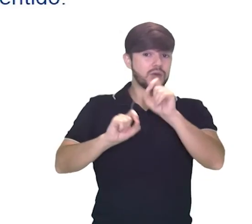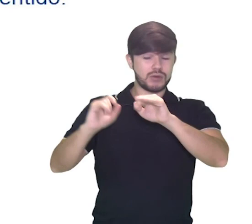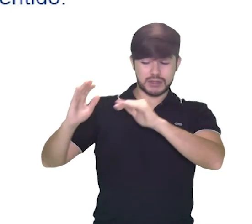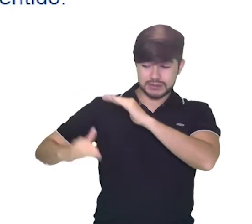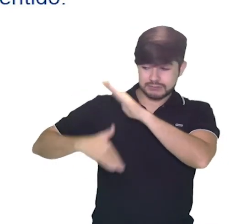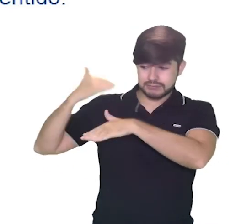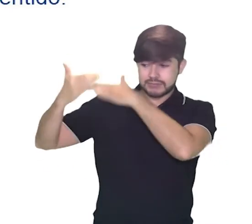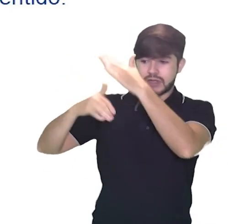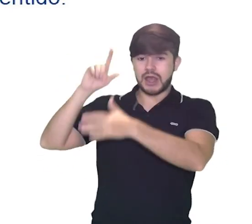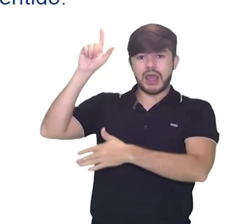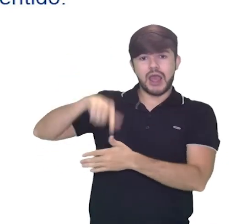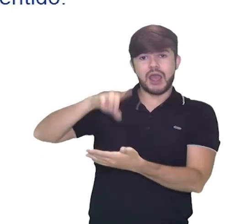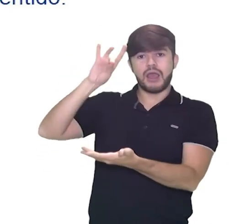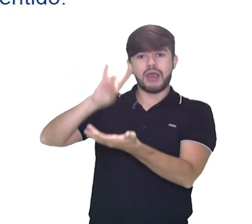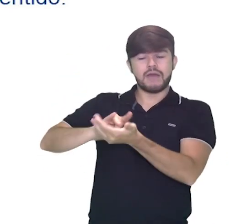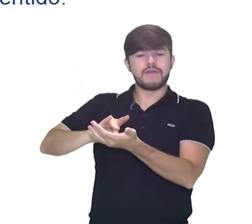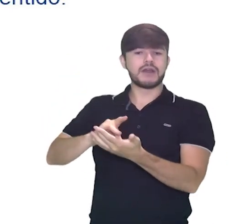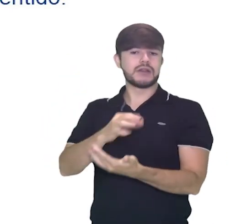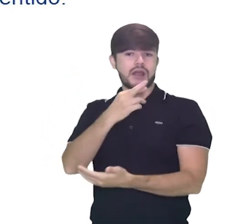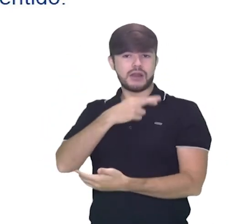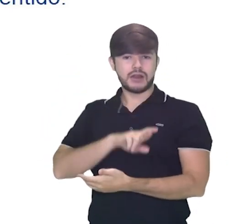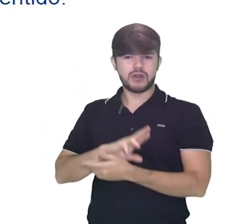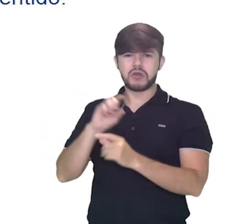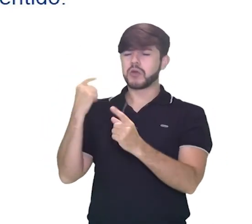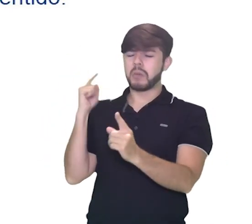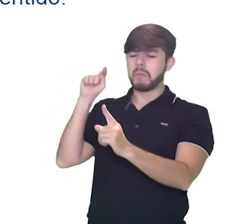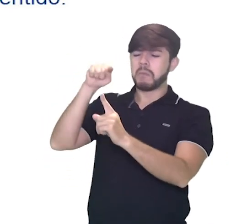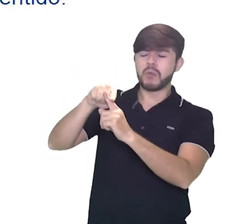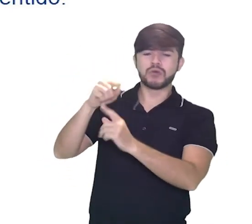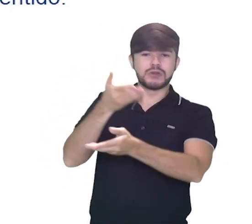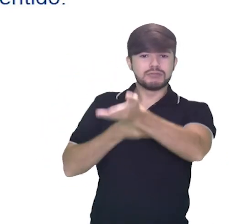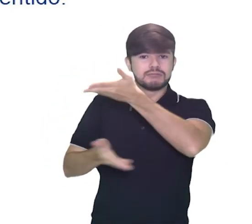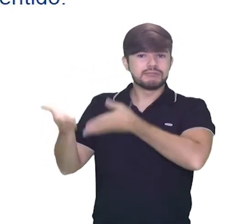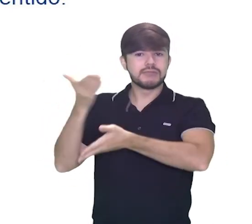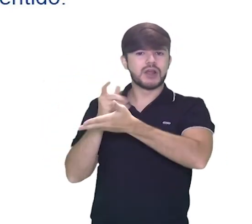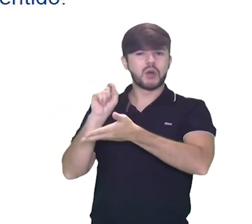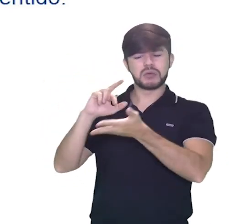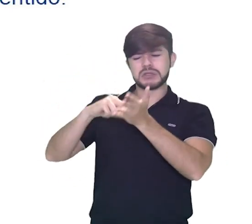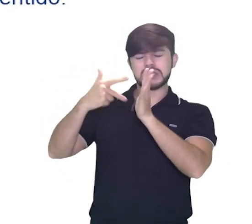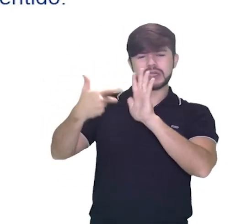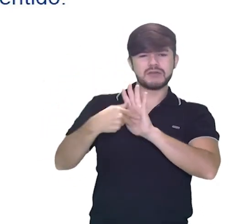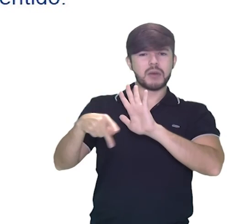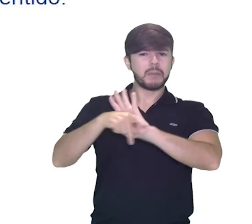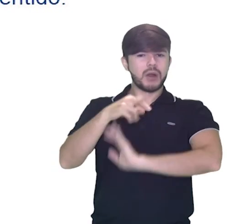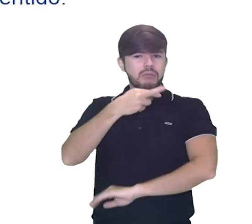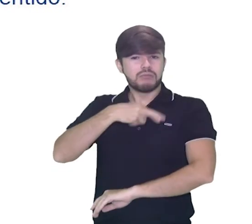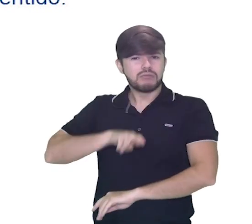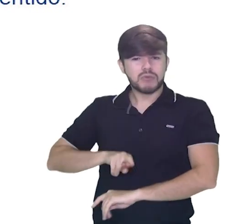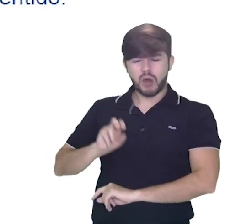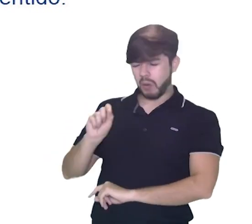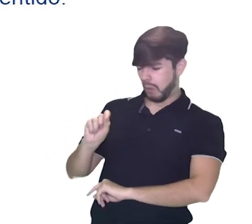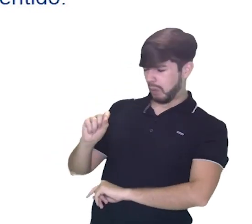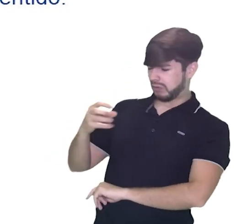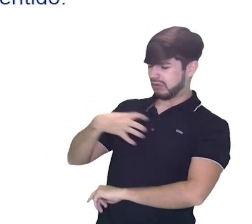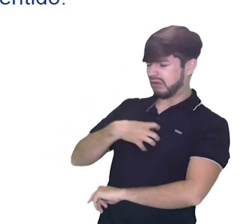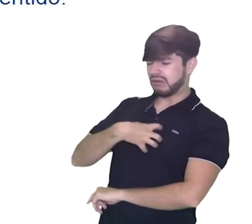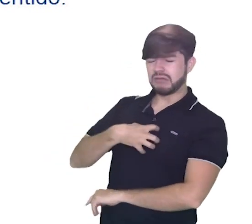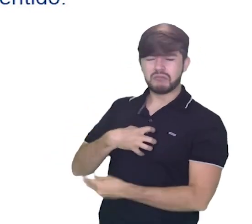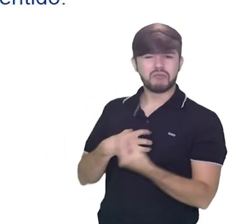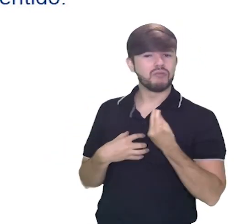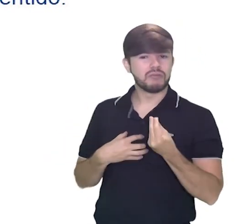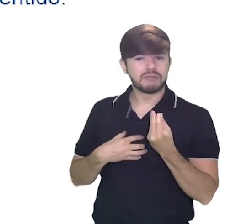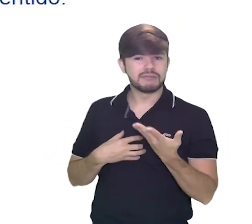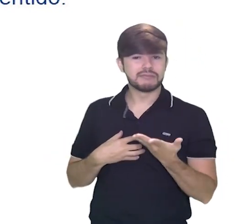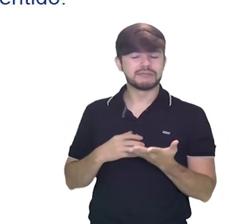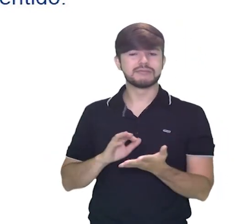E dizer esse envolvimento ou não, se é uma tradição religiosa e quais são os motivos, no caso dessa participação, para o significado religioso, o